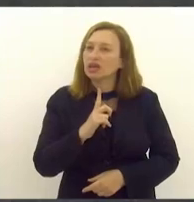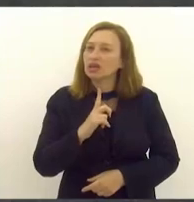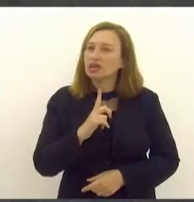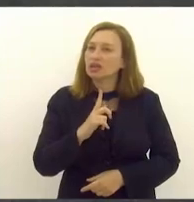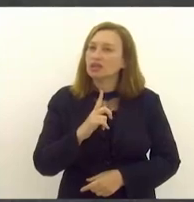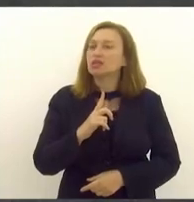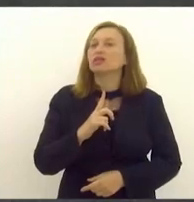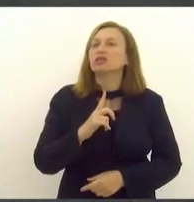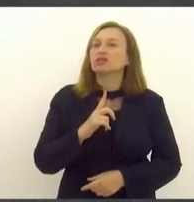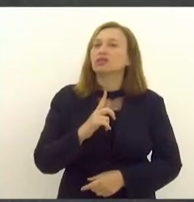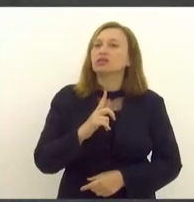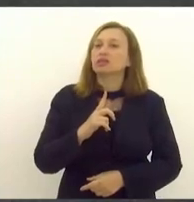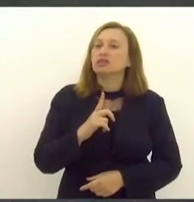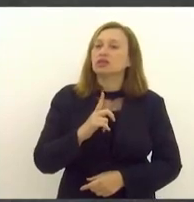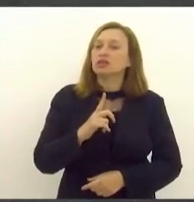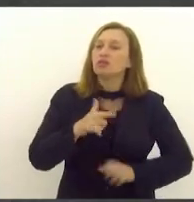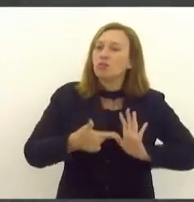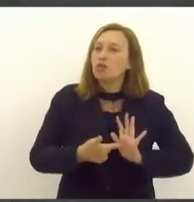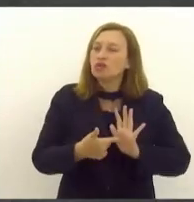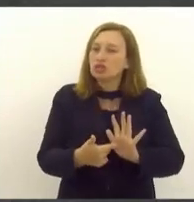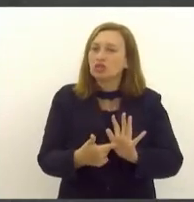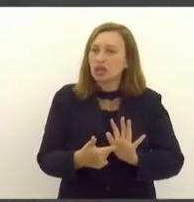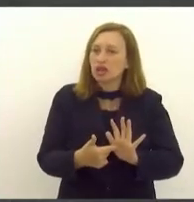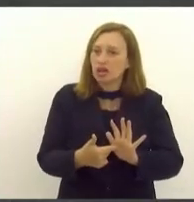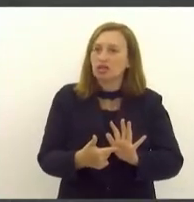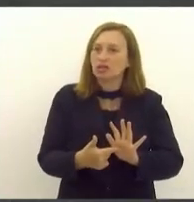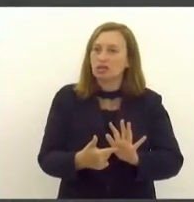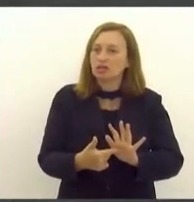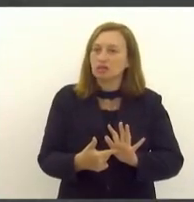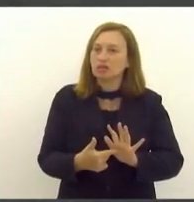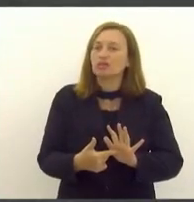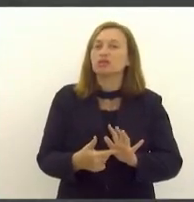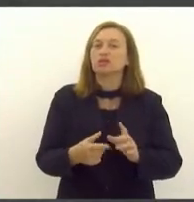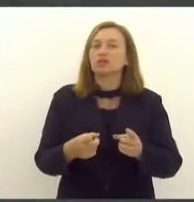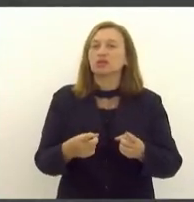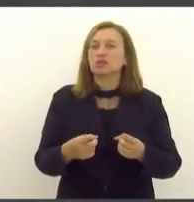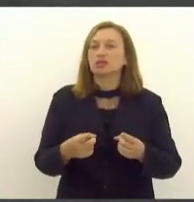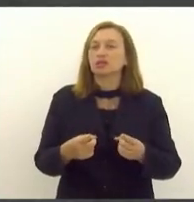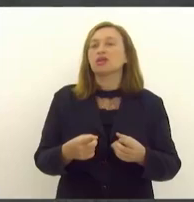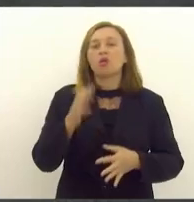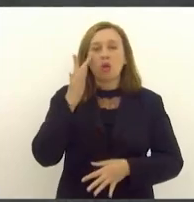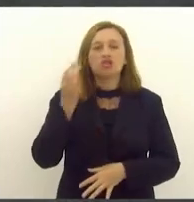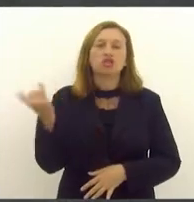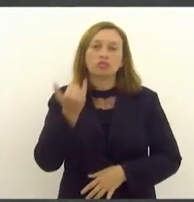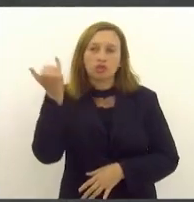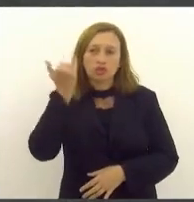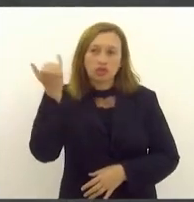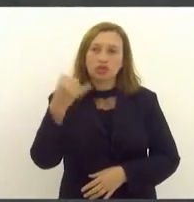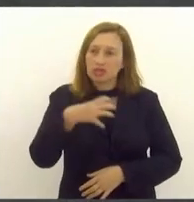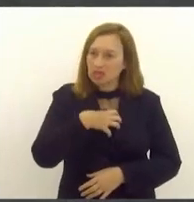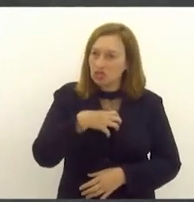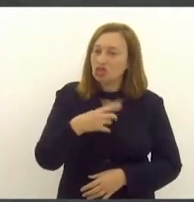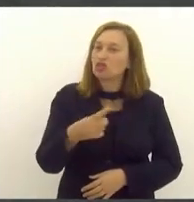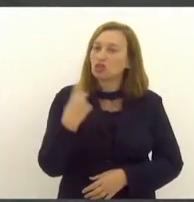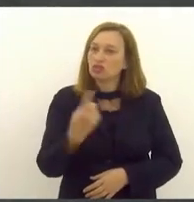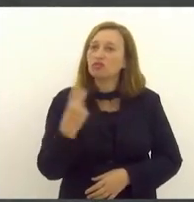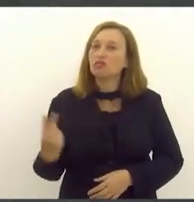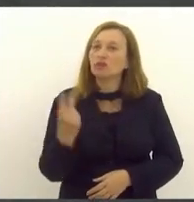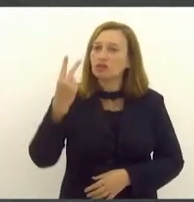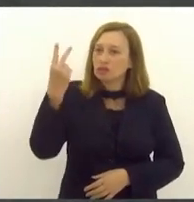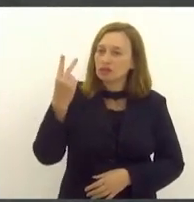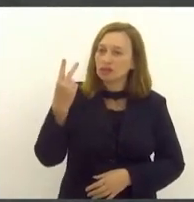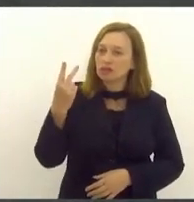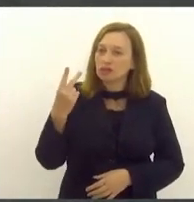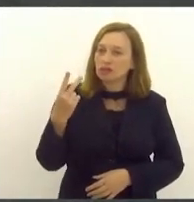reavivadas serem trazidas para o centro da discussão e acho que é muito importante nesse sentido que nós valorizamos